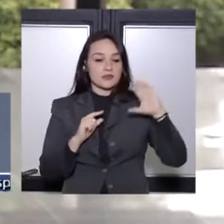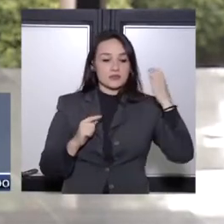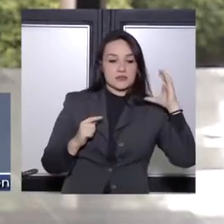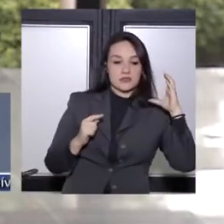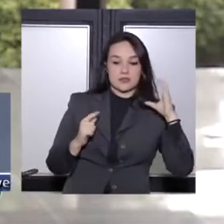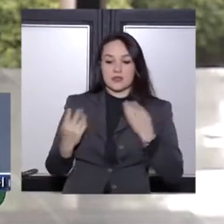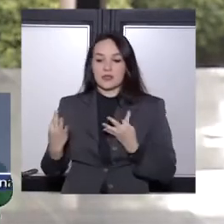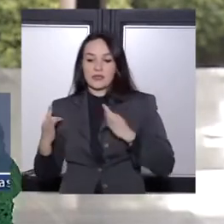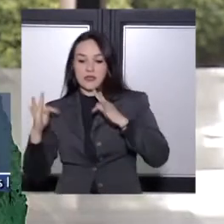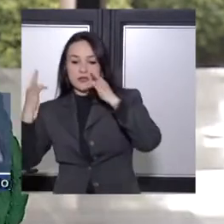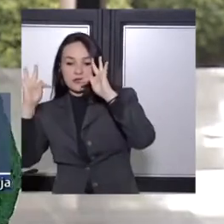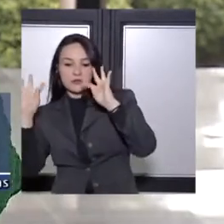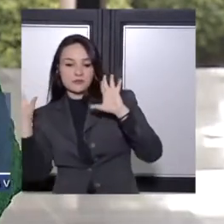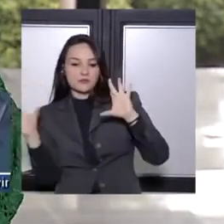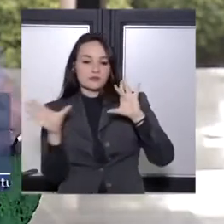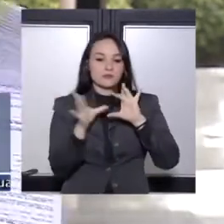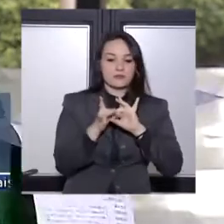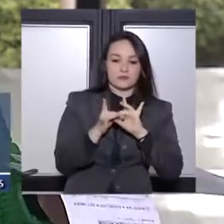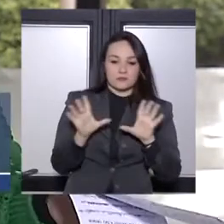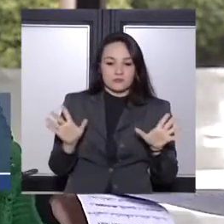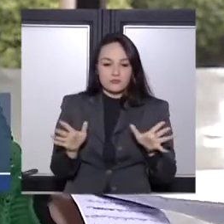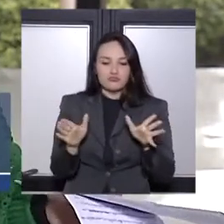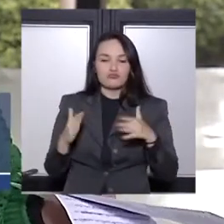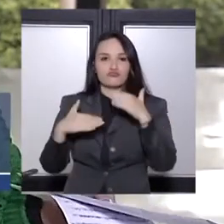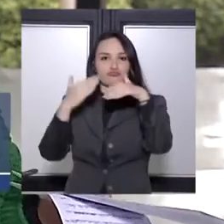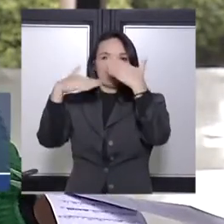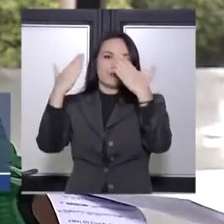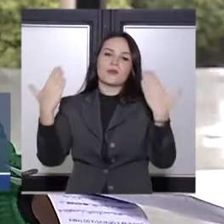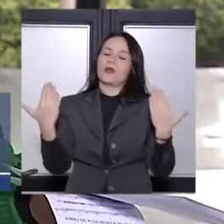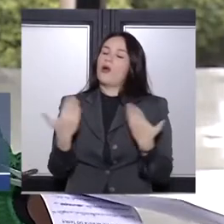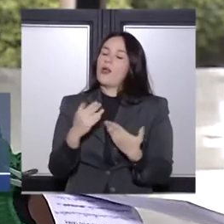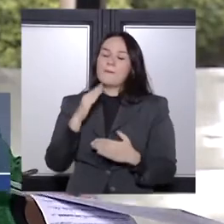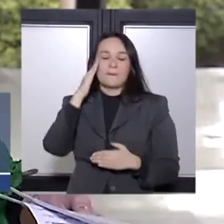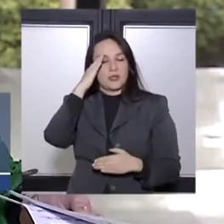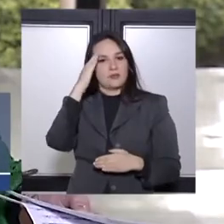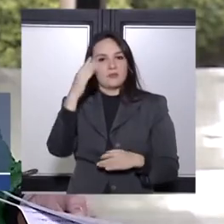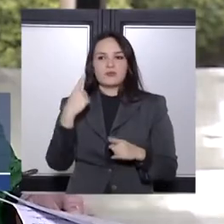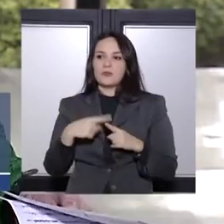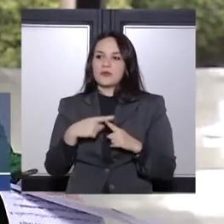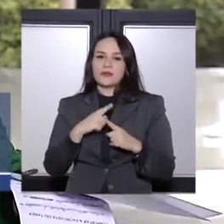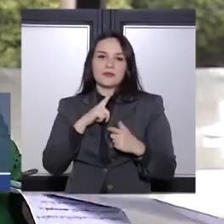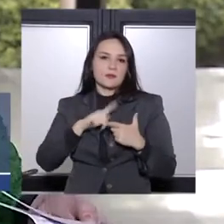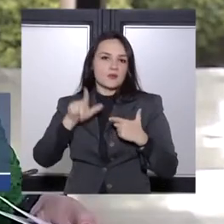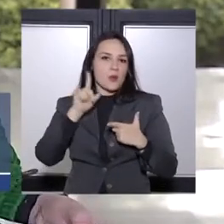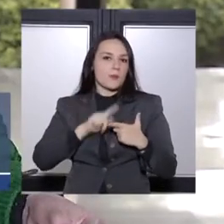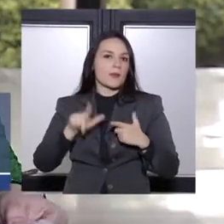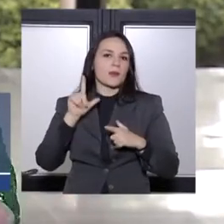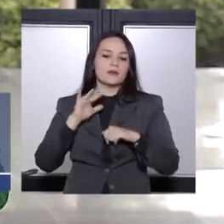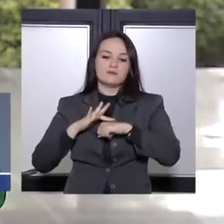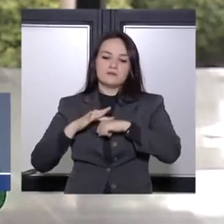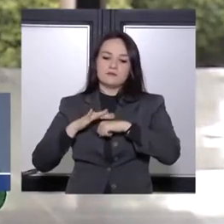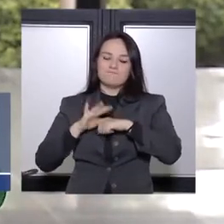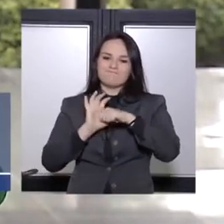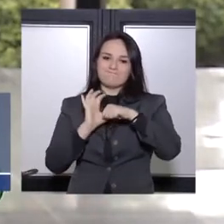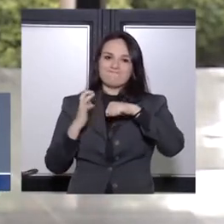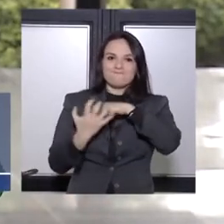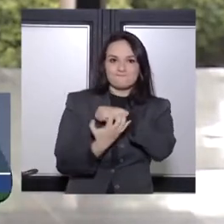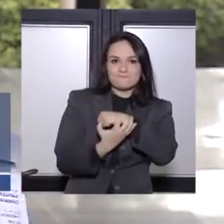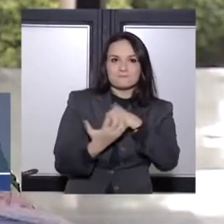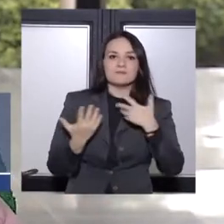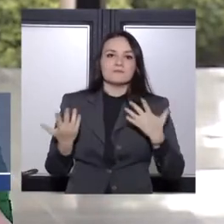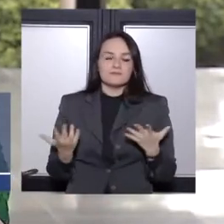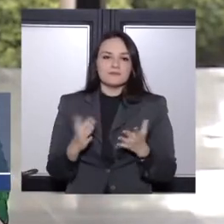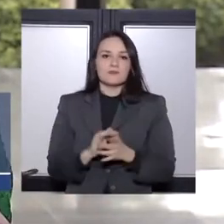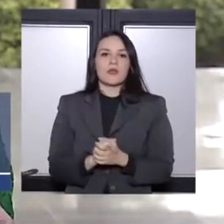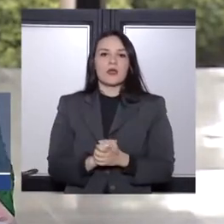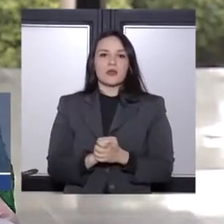tecnologia. Então, principalmente agora que nós estamos enfrentando a pandemia, onde todo o